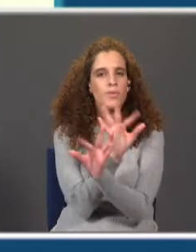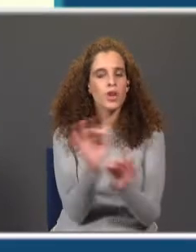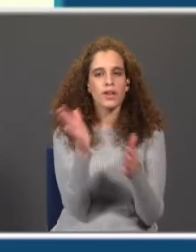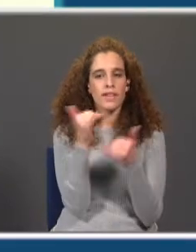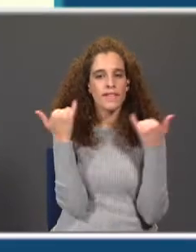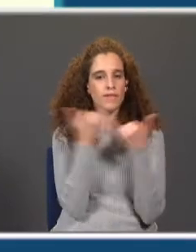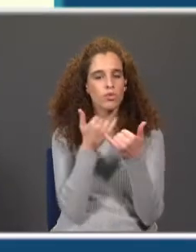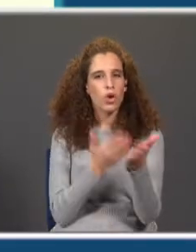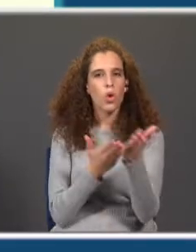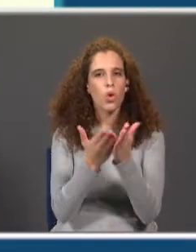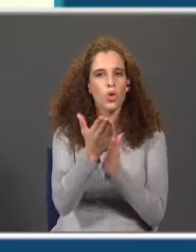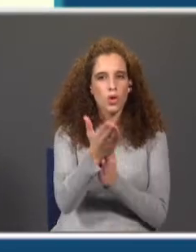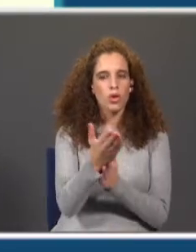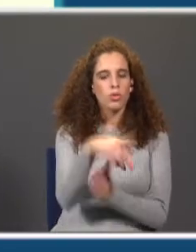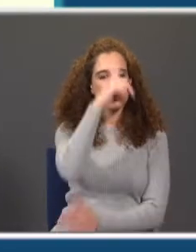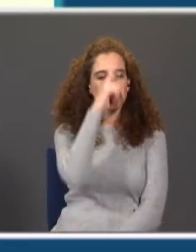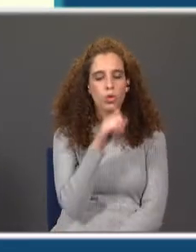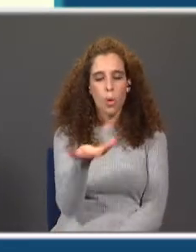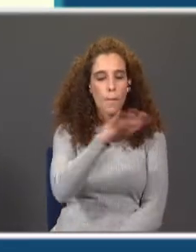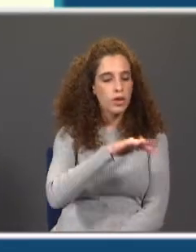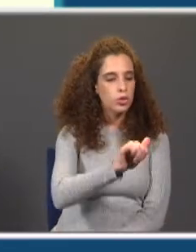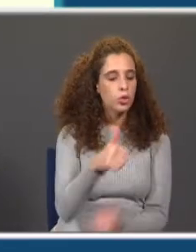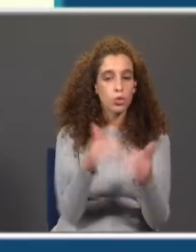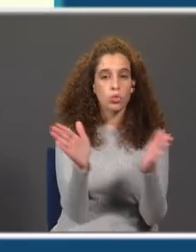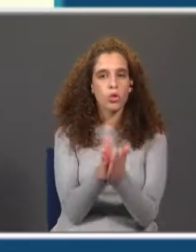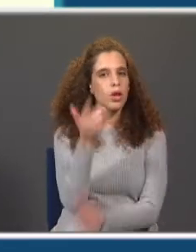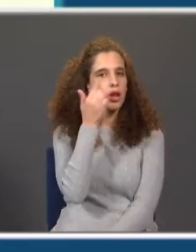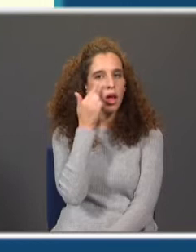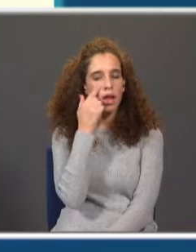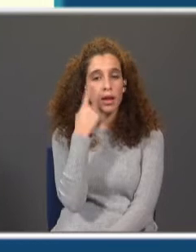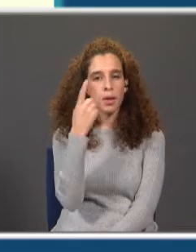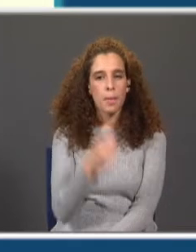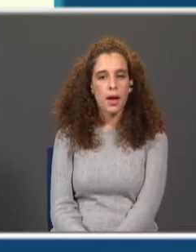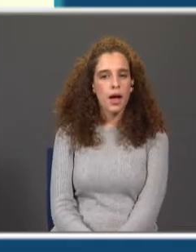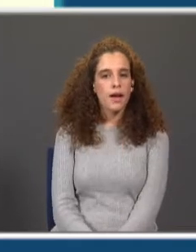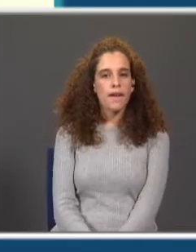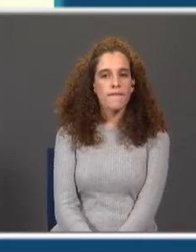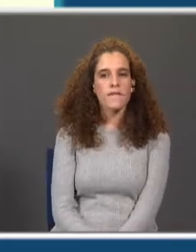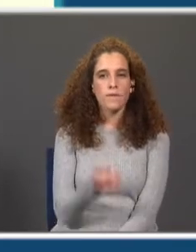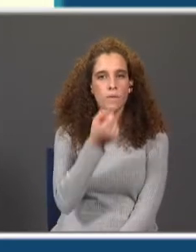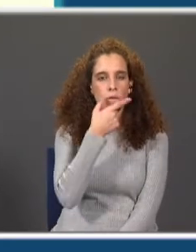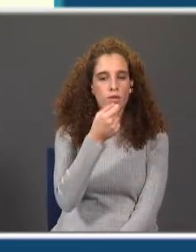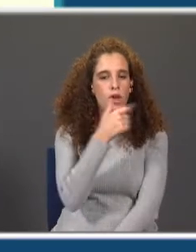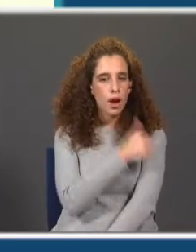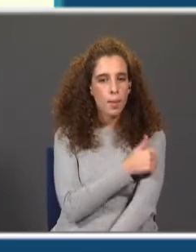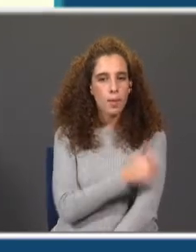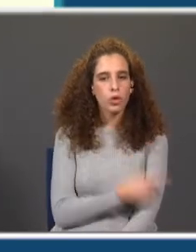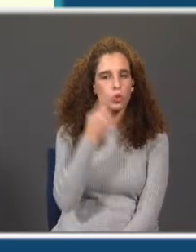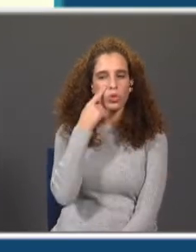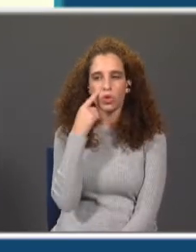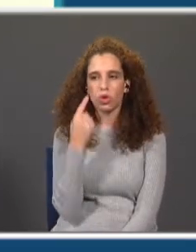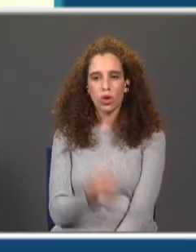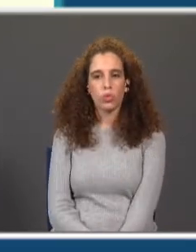Um espaço onde todos se conheciam. Repara, havia duas farmácias. Conhecíamos os donos das duas, não